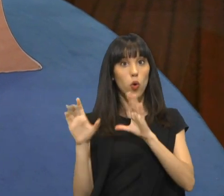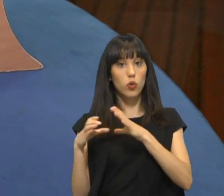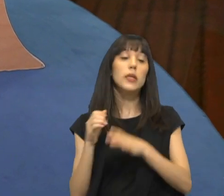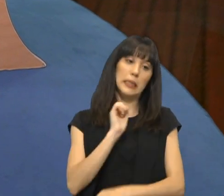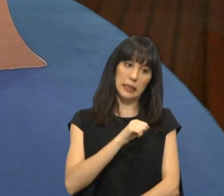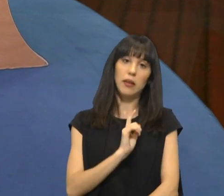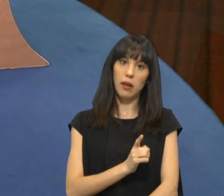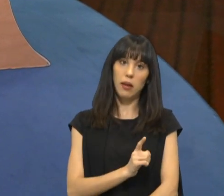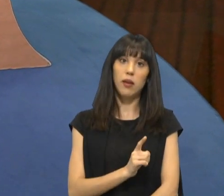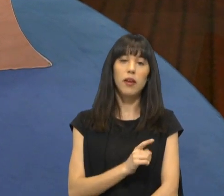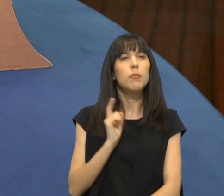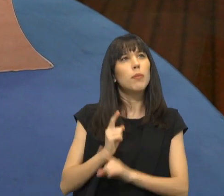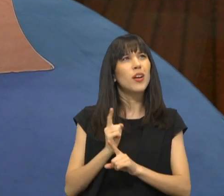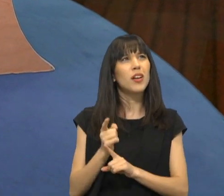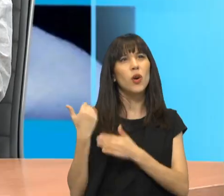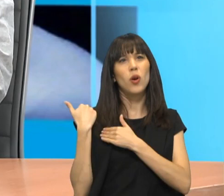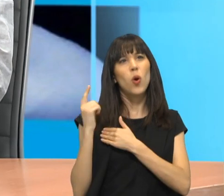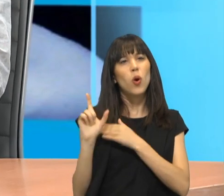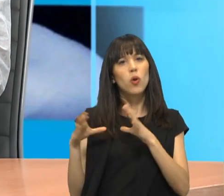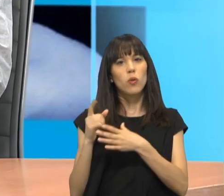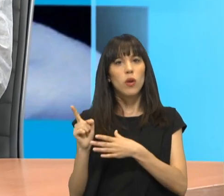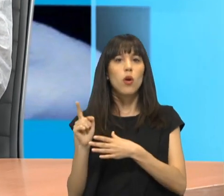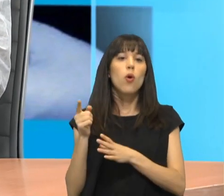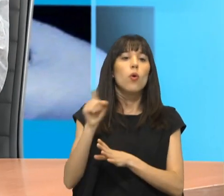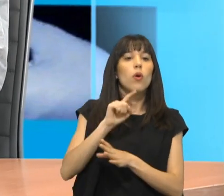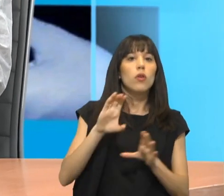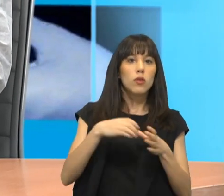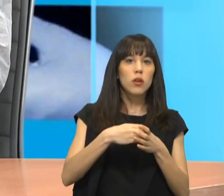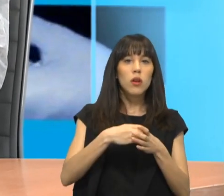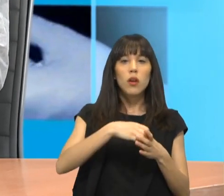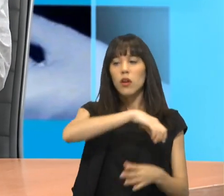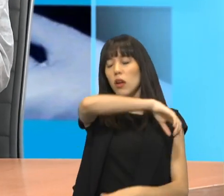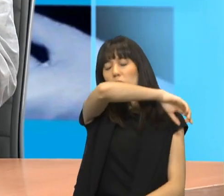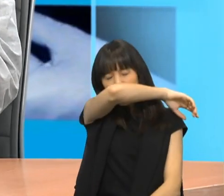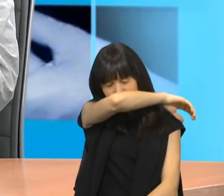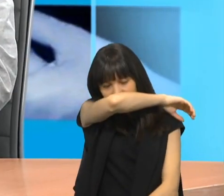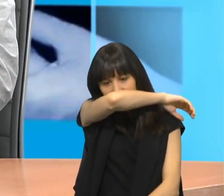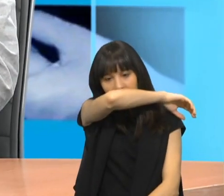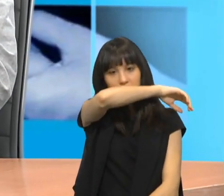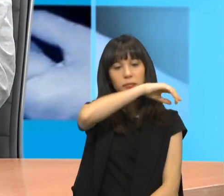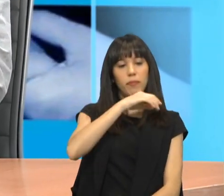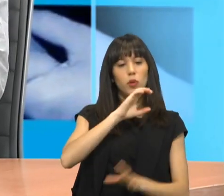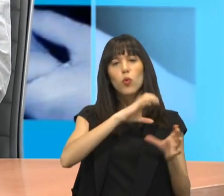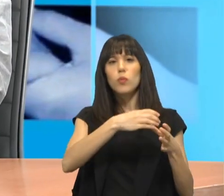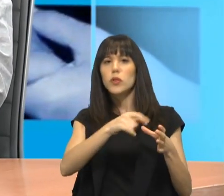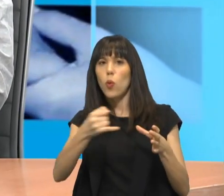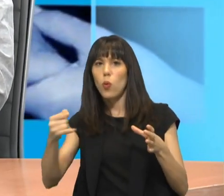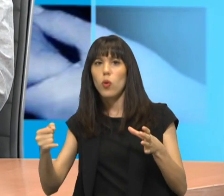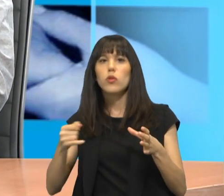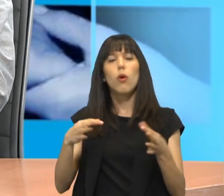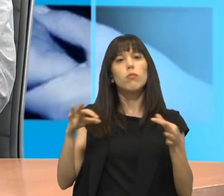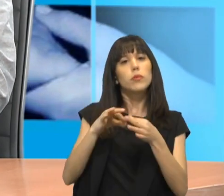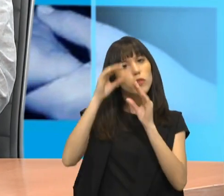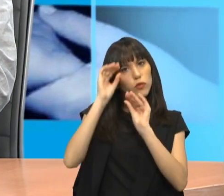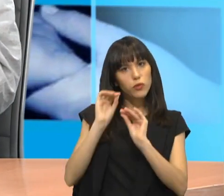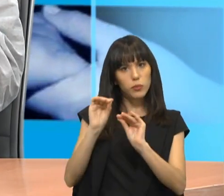mesmo não sei se ficaram a cargo deste grupo, se ficaram a cargo das comissões episcopais que terão a ver com a formação dos sacerdotes e com a formação